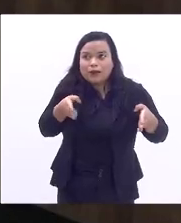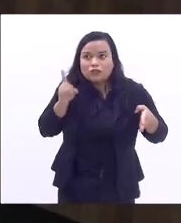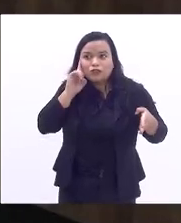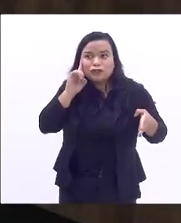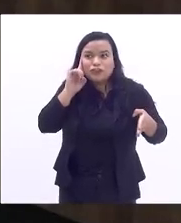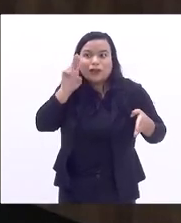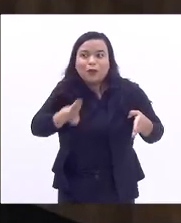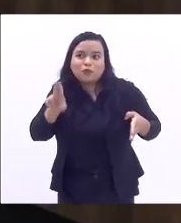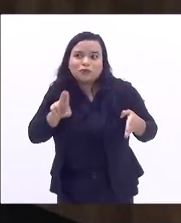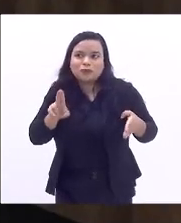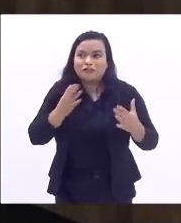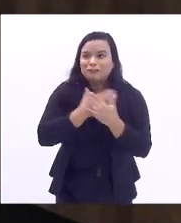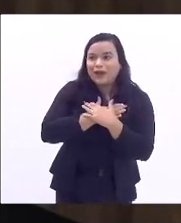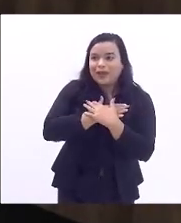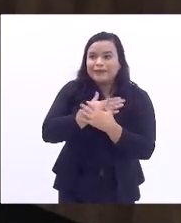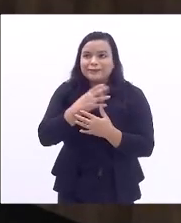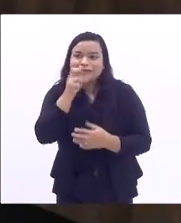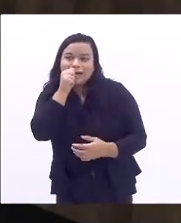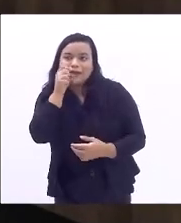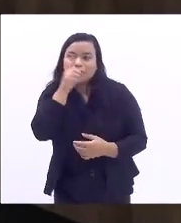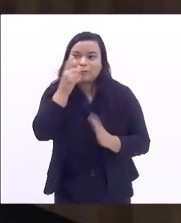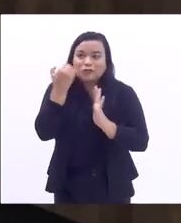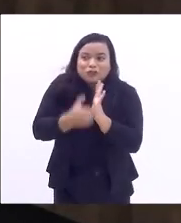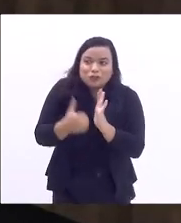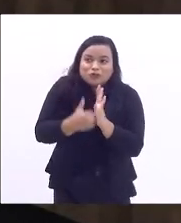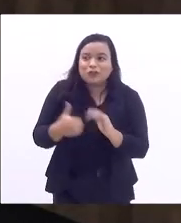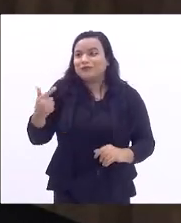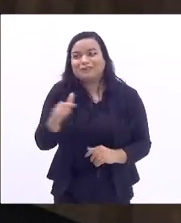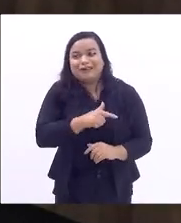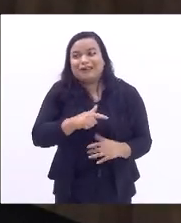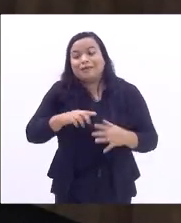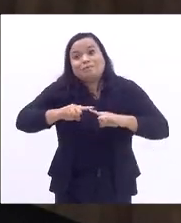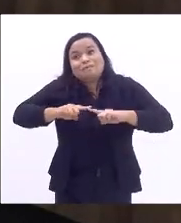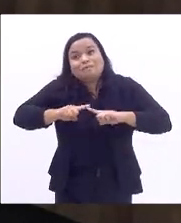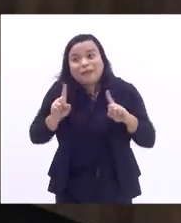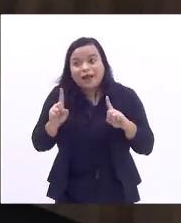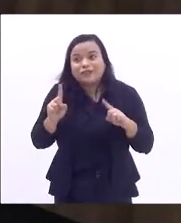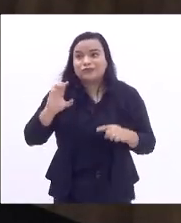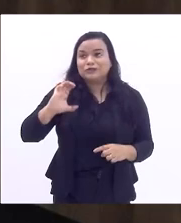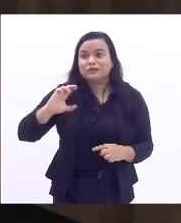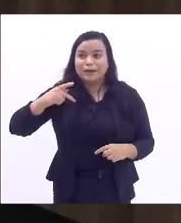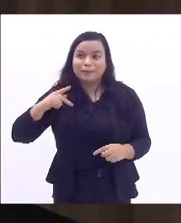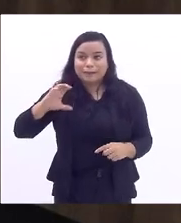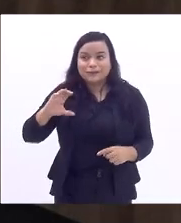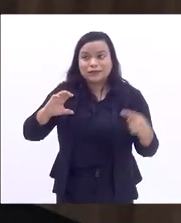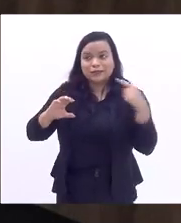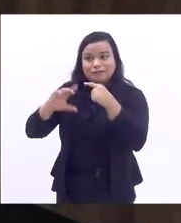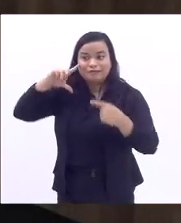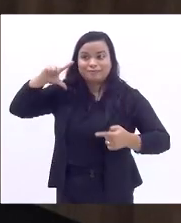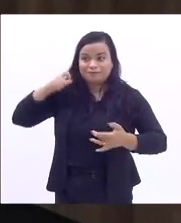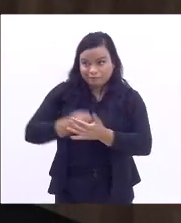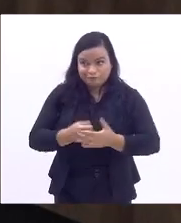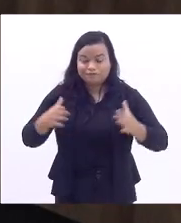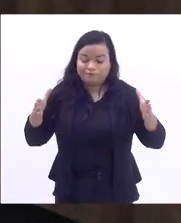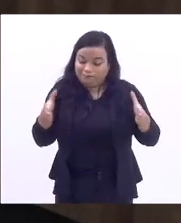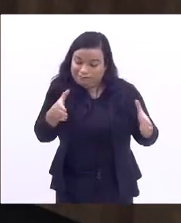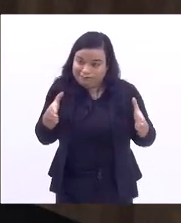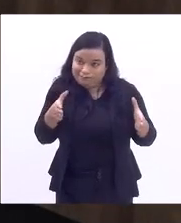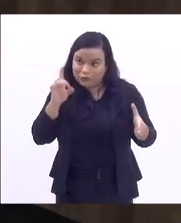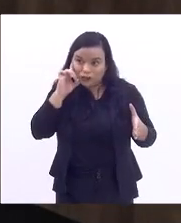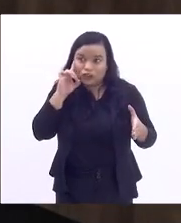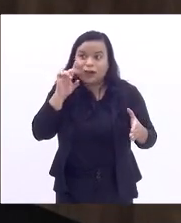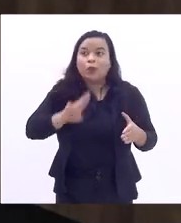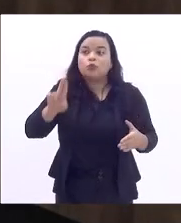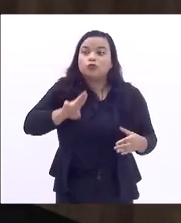feriado nem sábado nem domingo mas o CPC manda contar